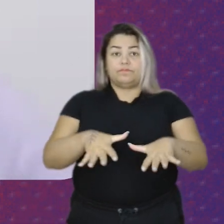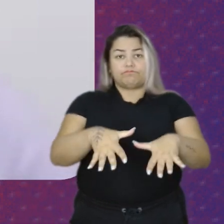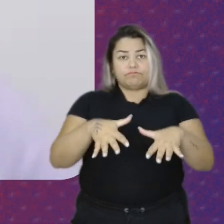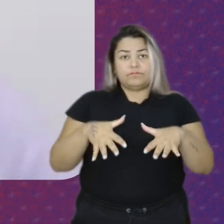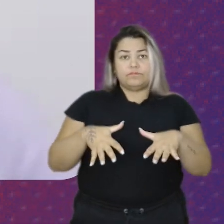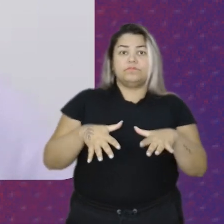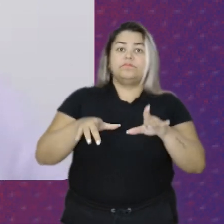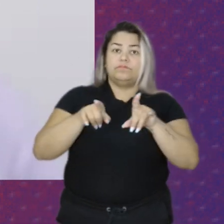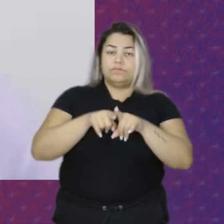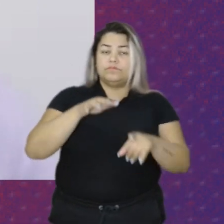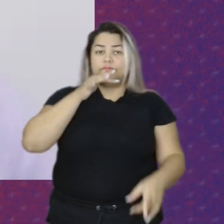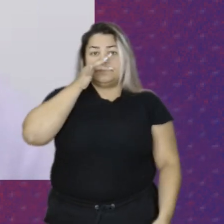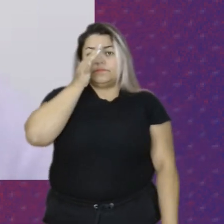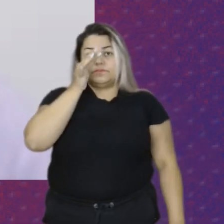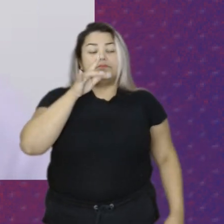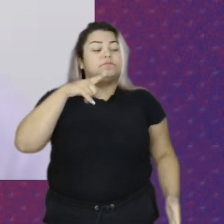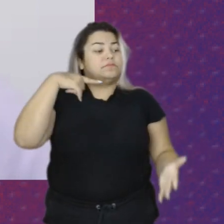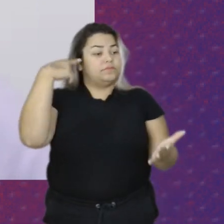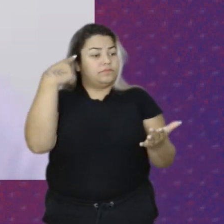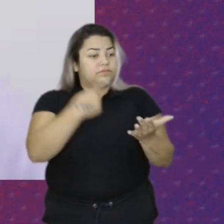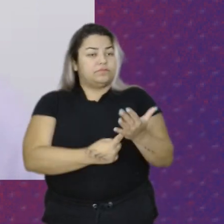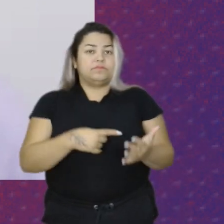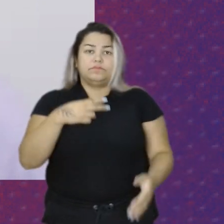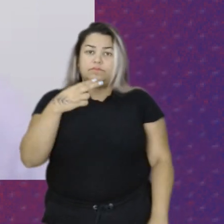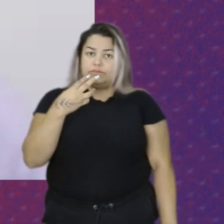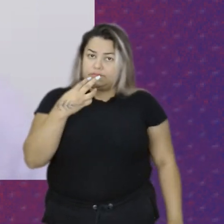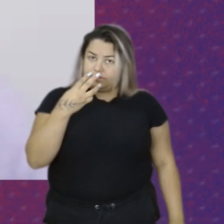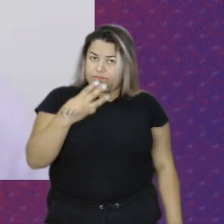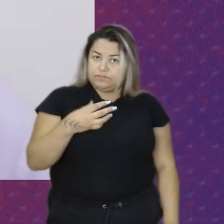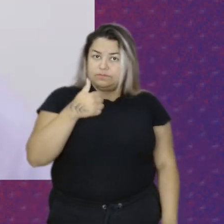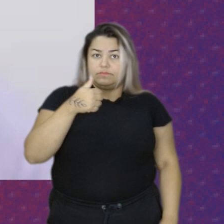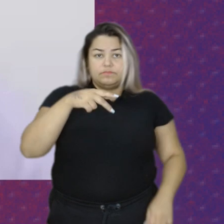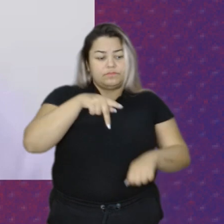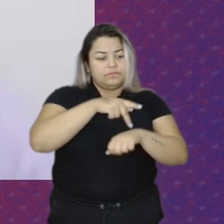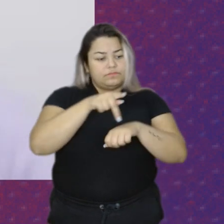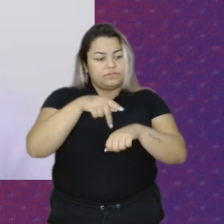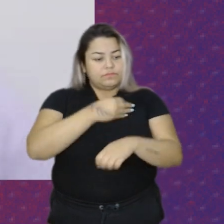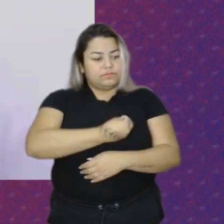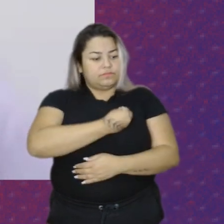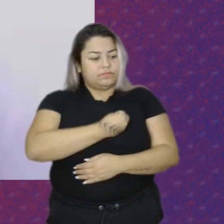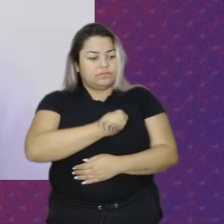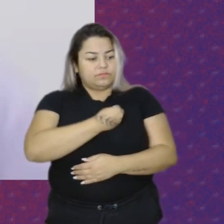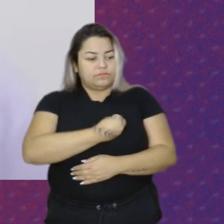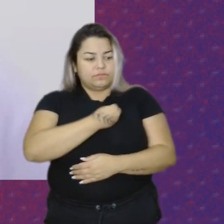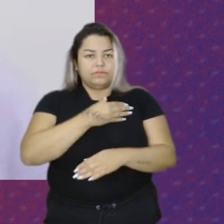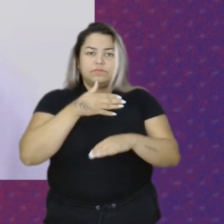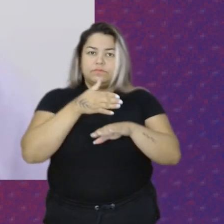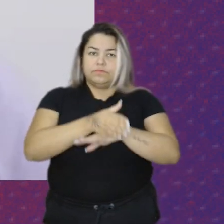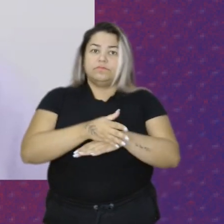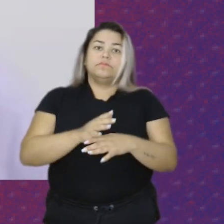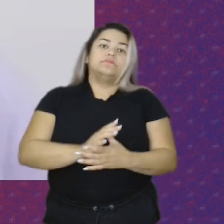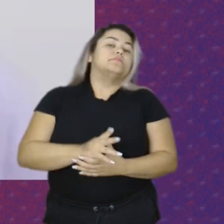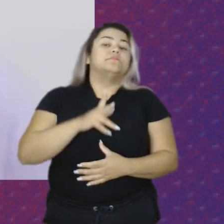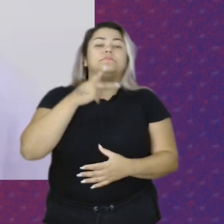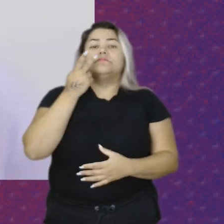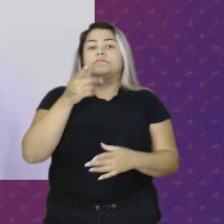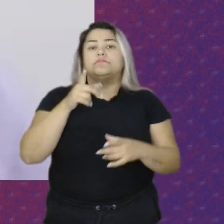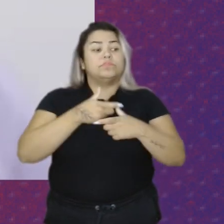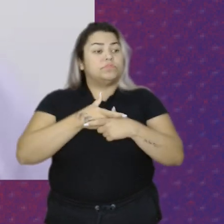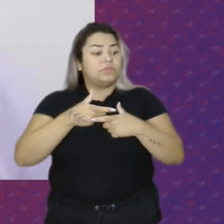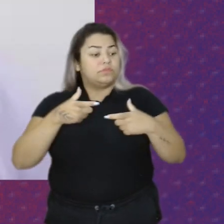já tem confirmação de 31 países participantes. Então, isso diz do tamanho